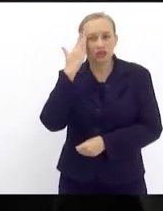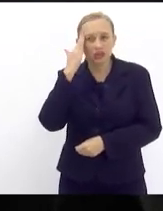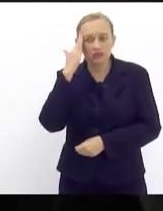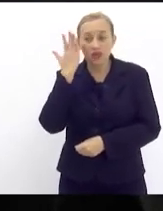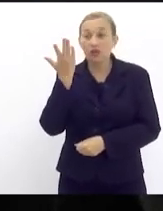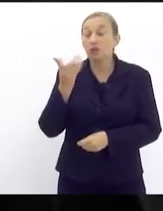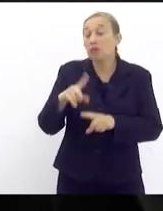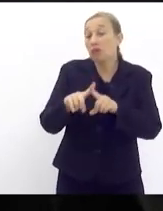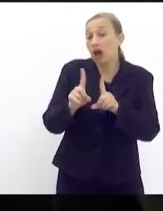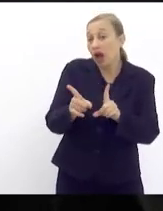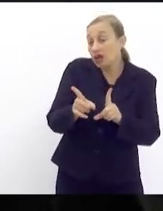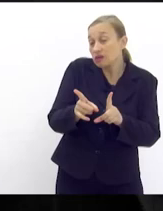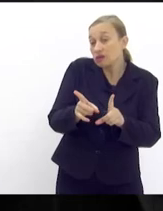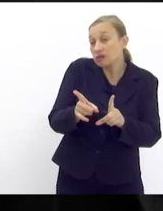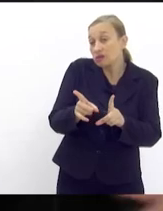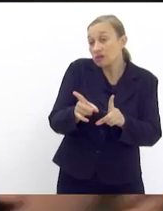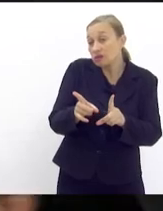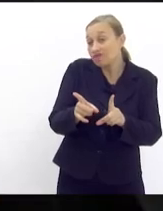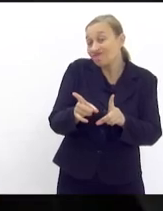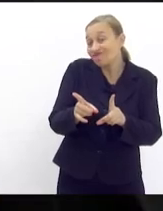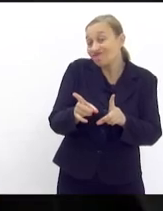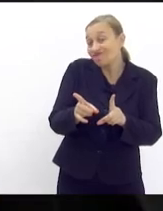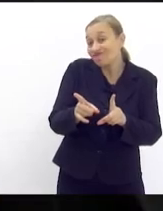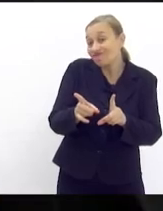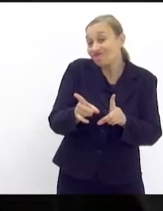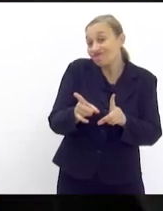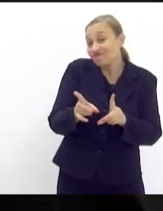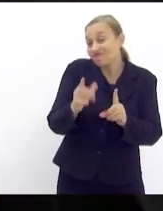mas que não são efetivadas